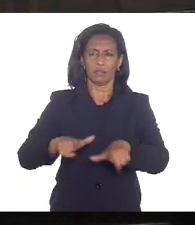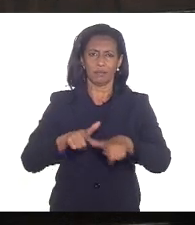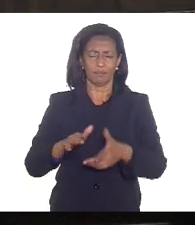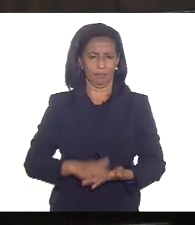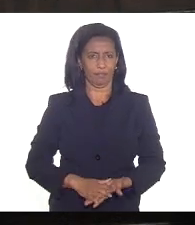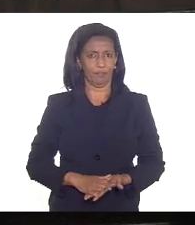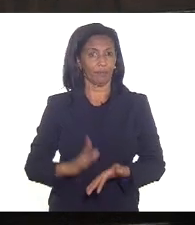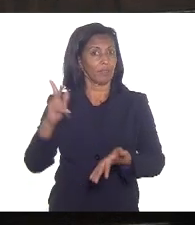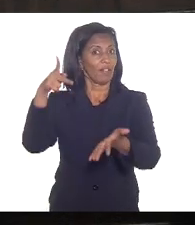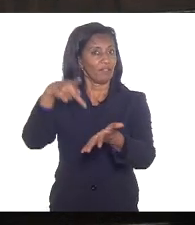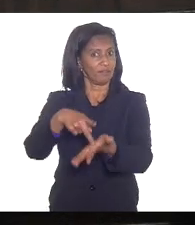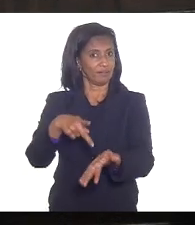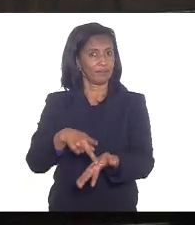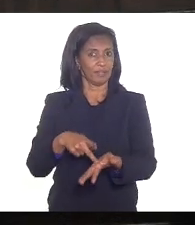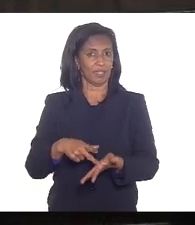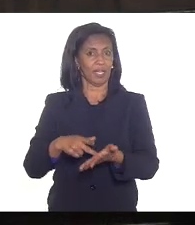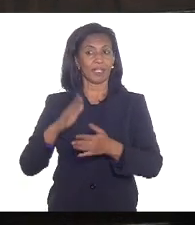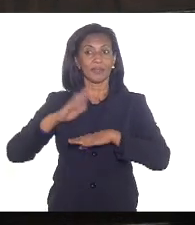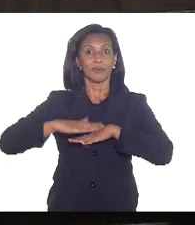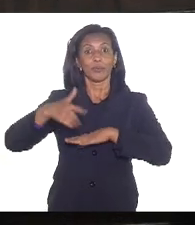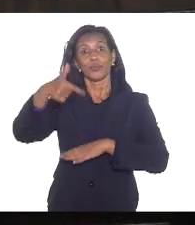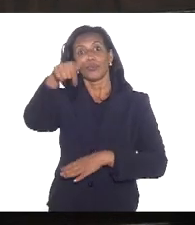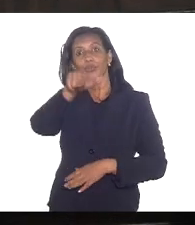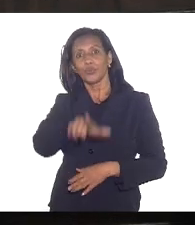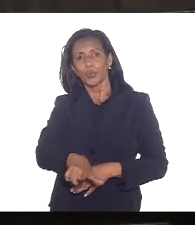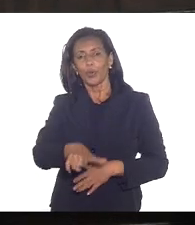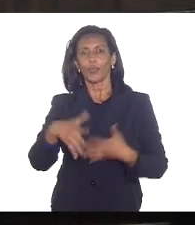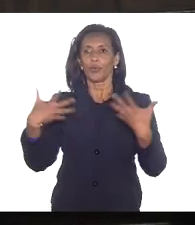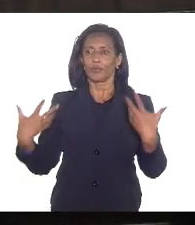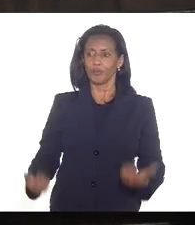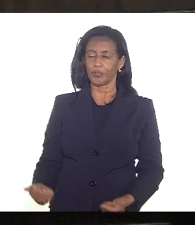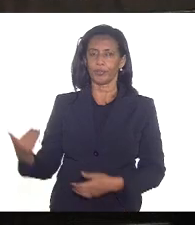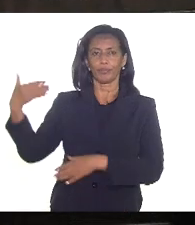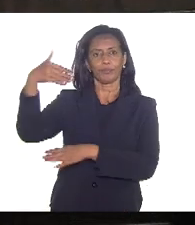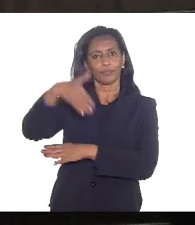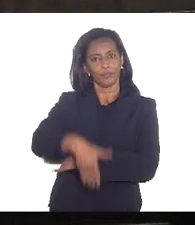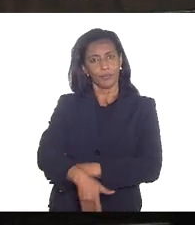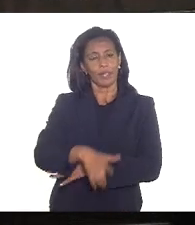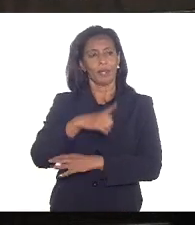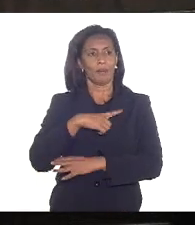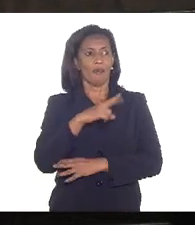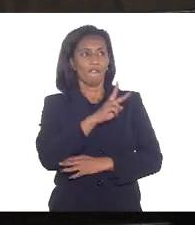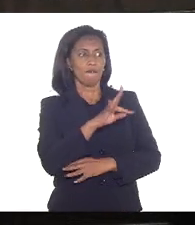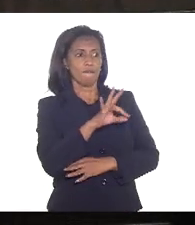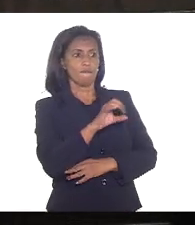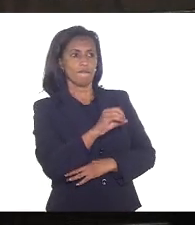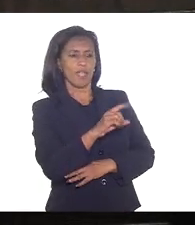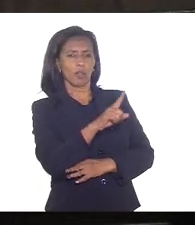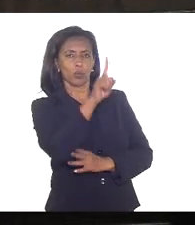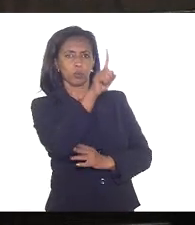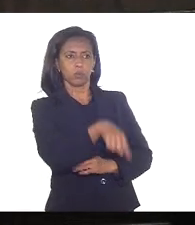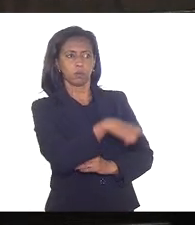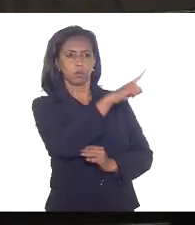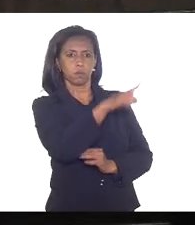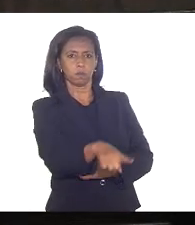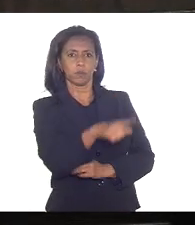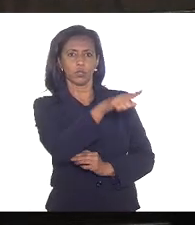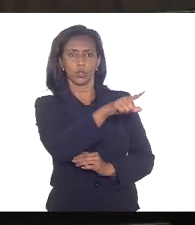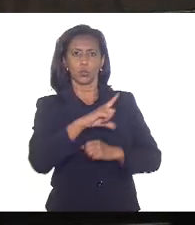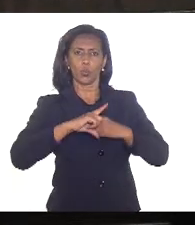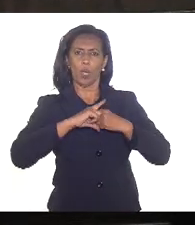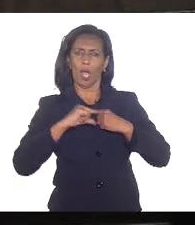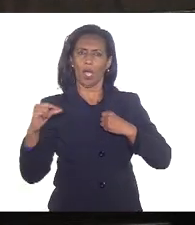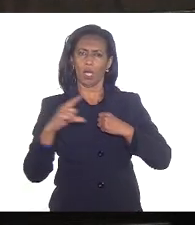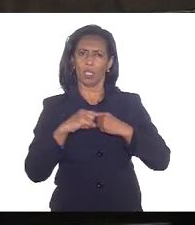na realidade mais uma vez estamos aqui para derrubar um veto de um